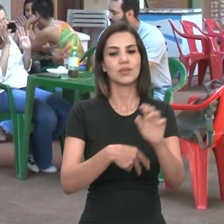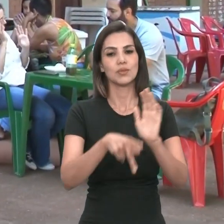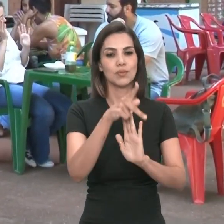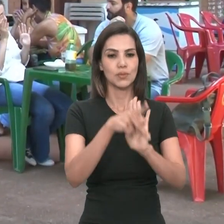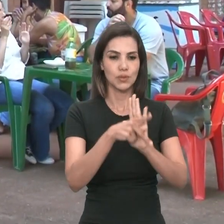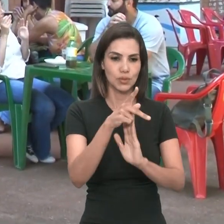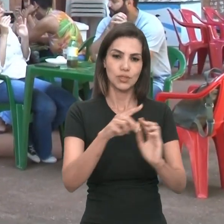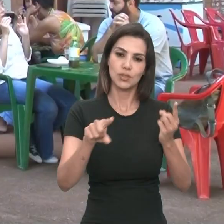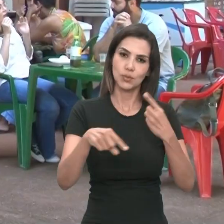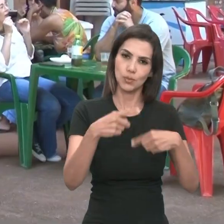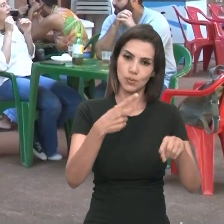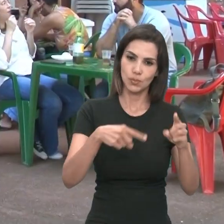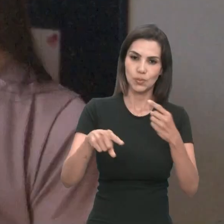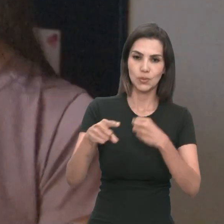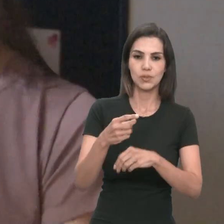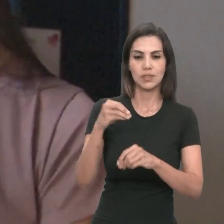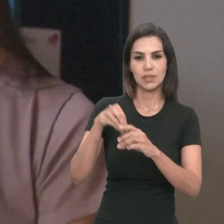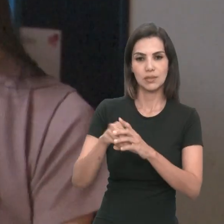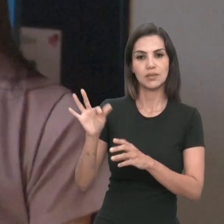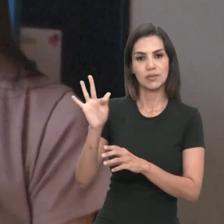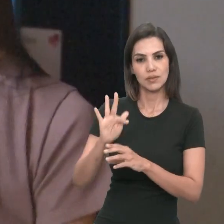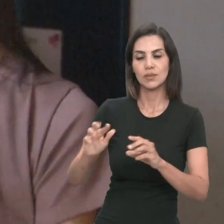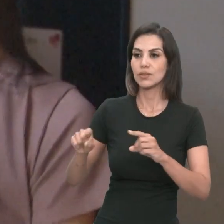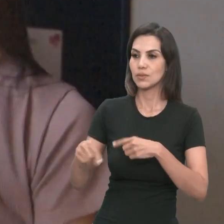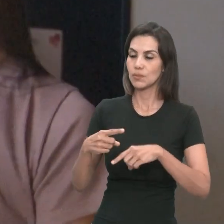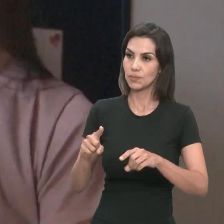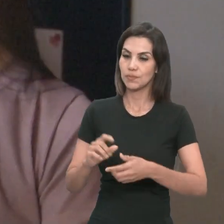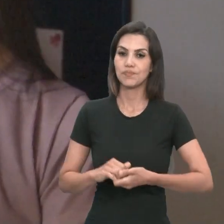na Escola de Música. Eu conheci